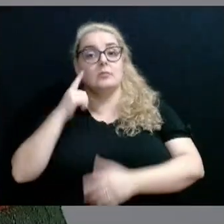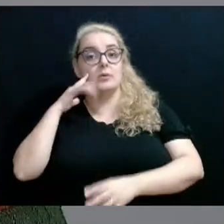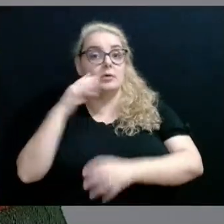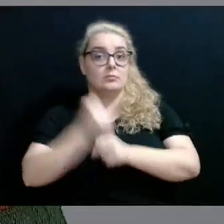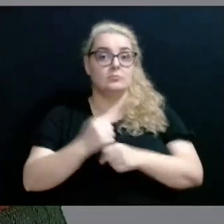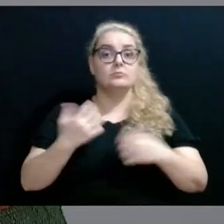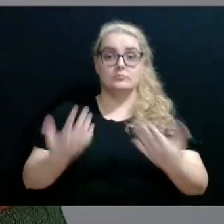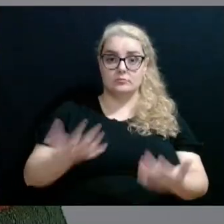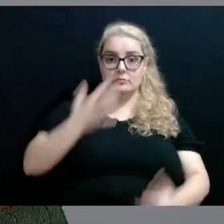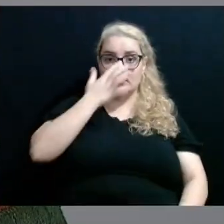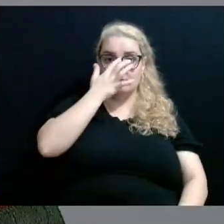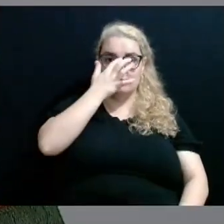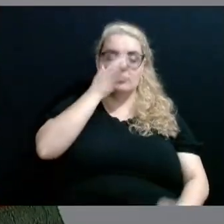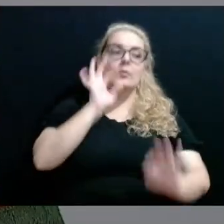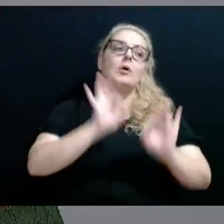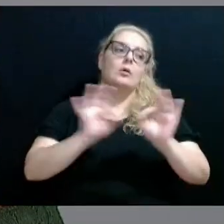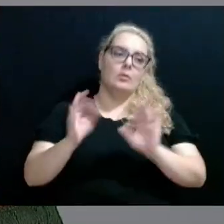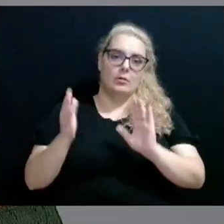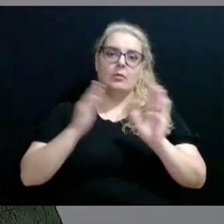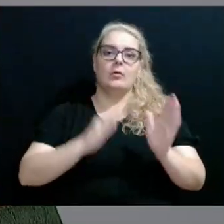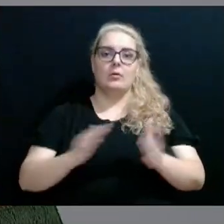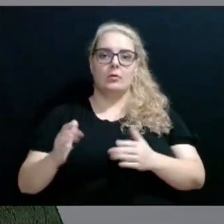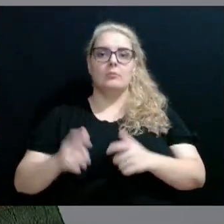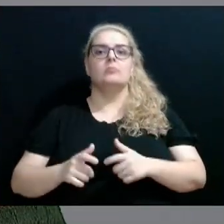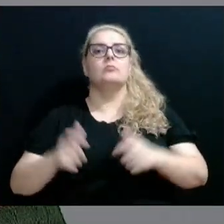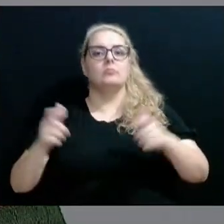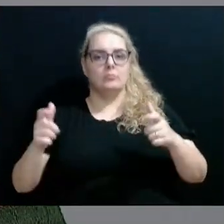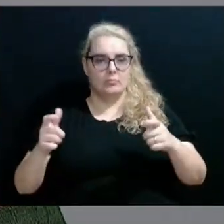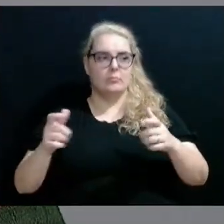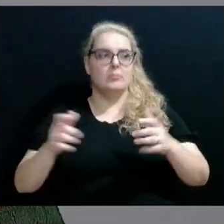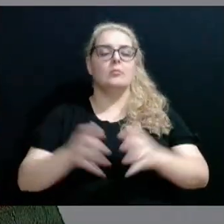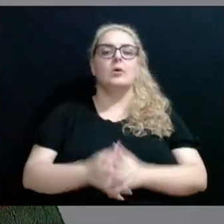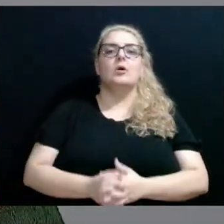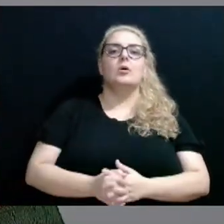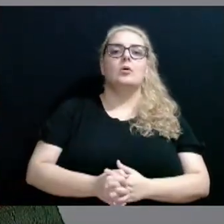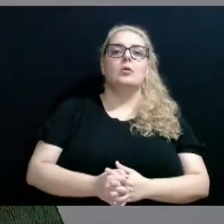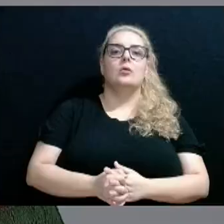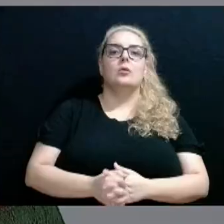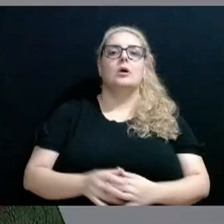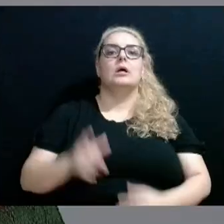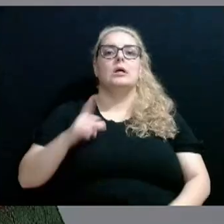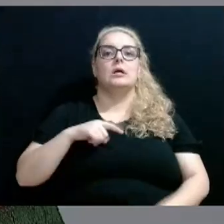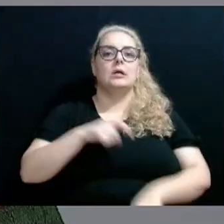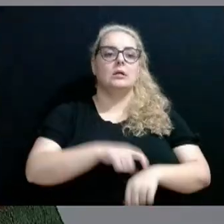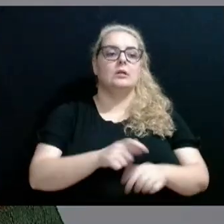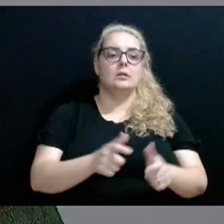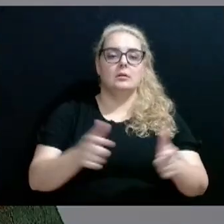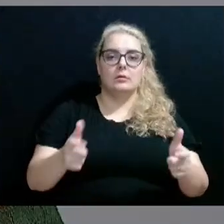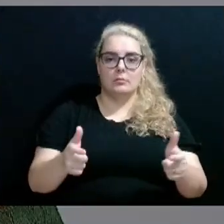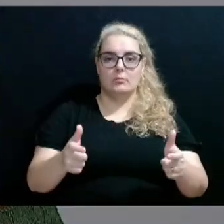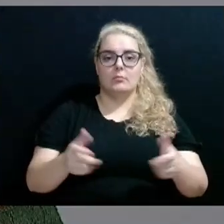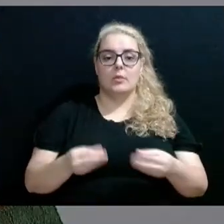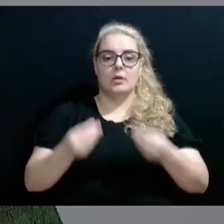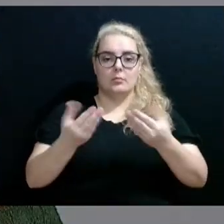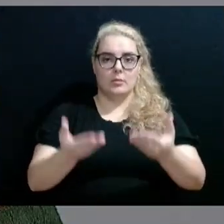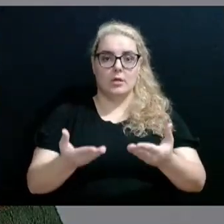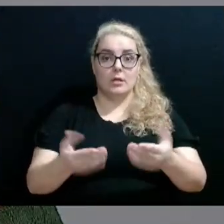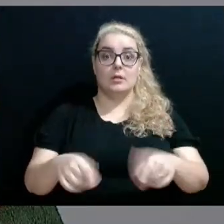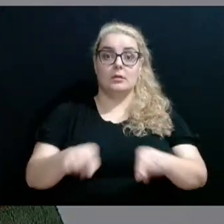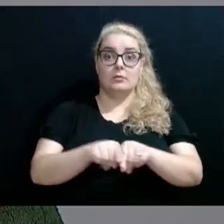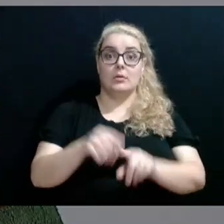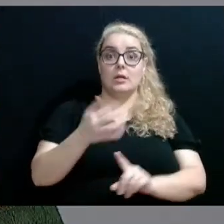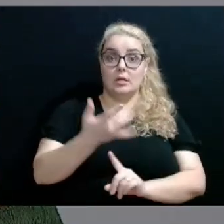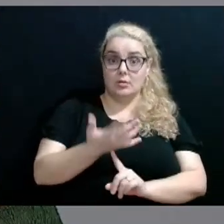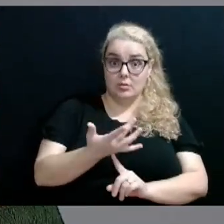que estar preparadas para produzir um certo volume maior e elas têm prazo de entrega. Sem contar que aquelas velas elas vão ter